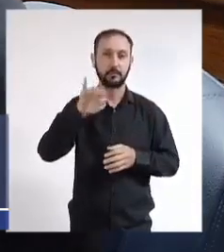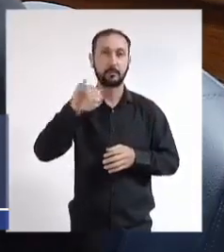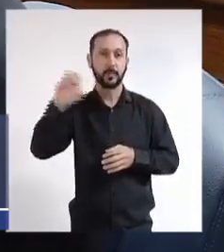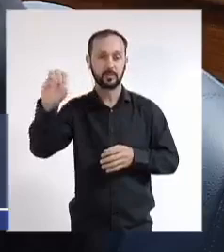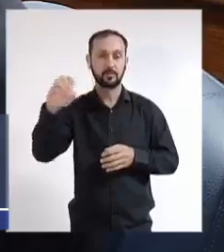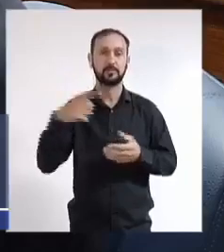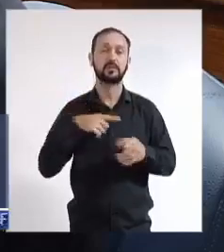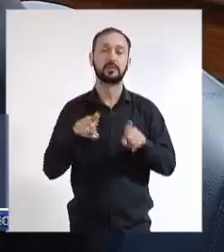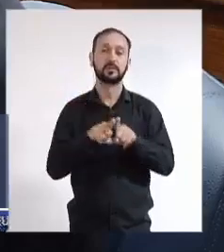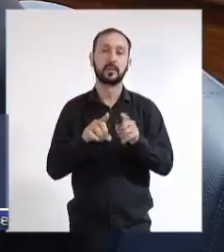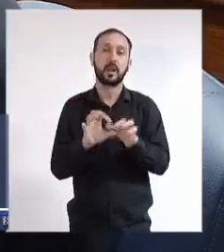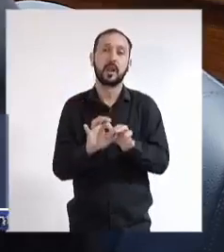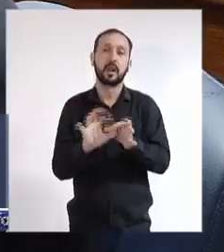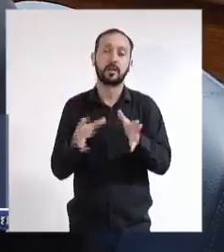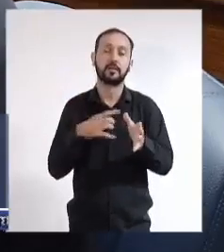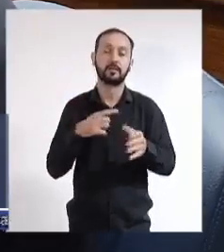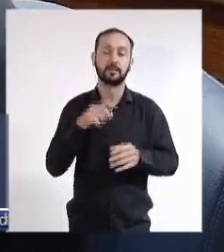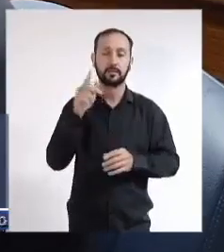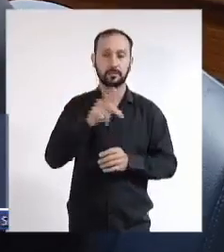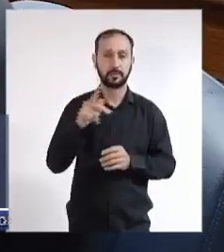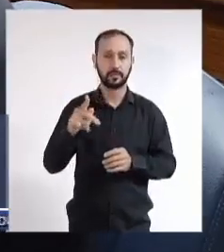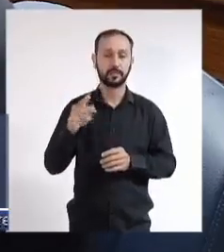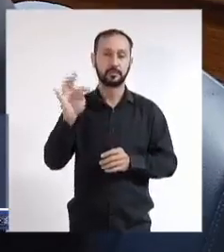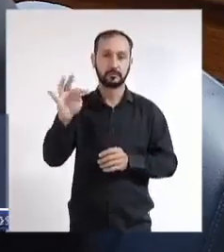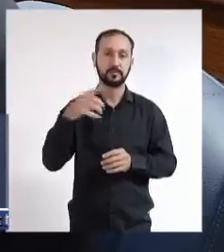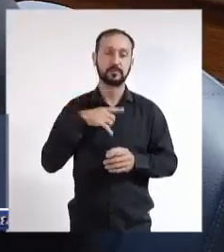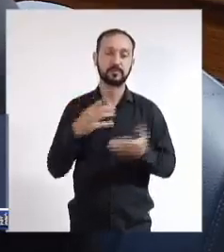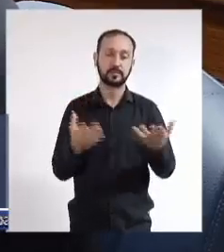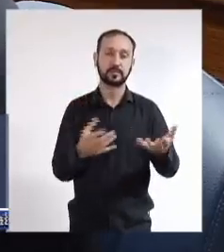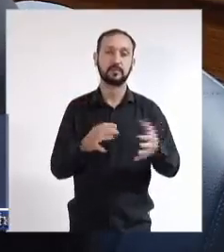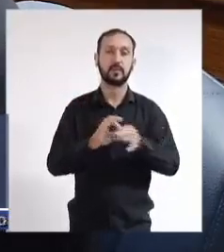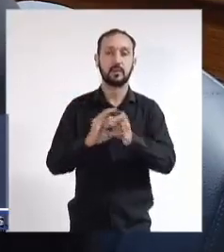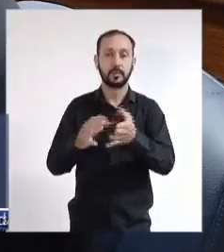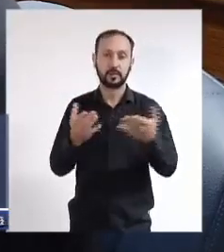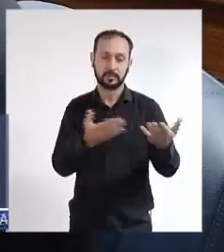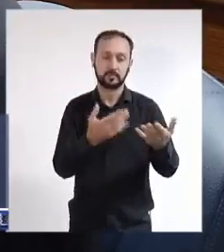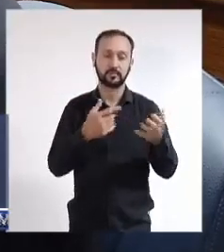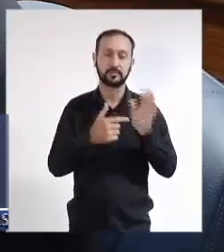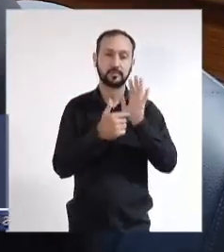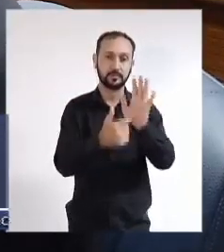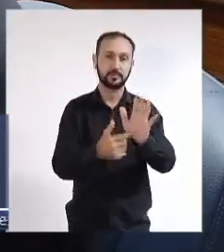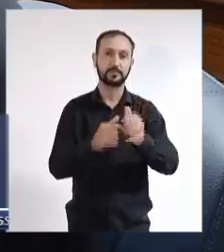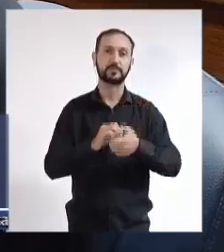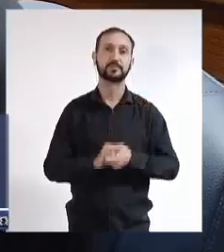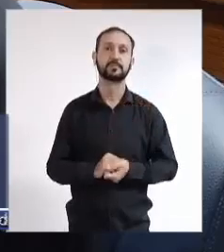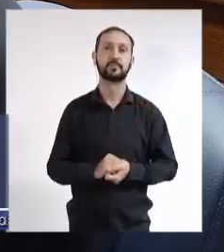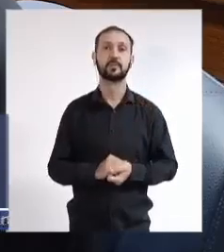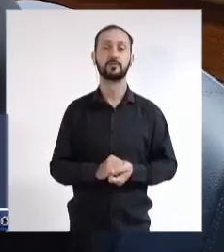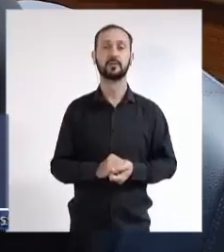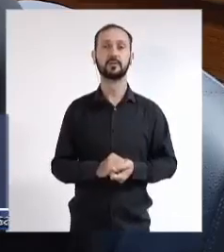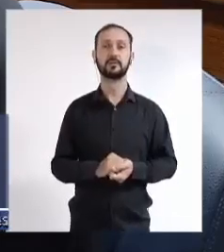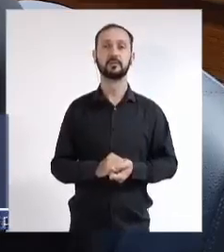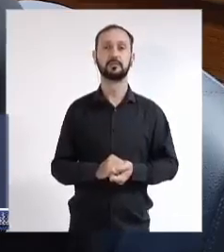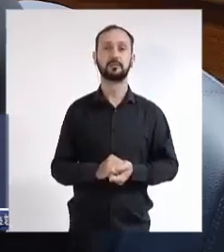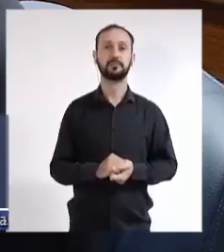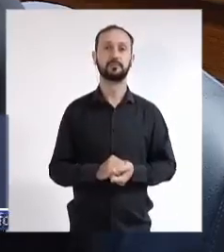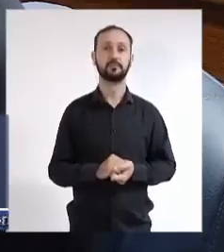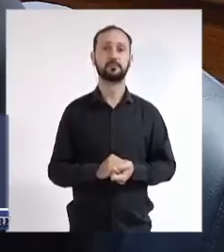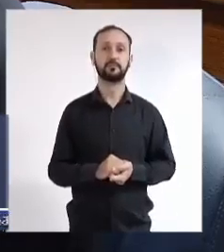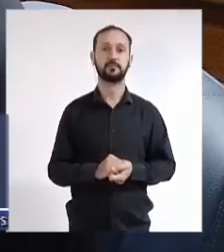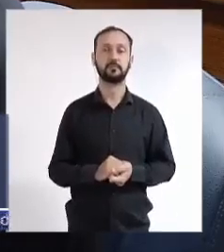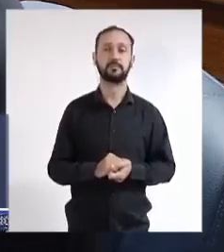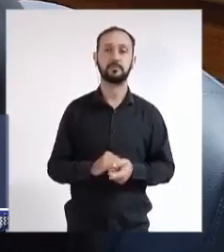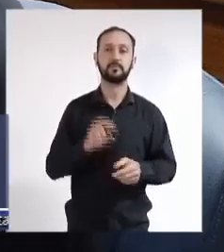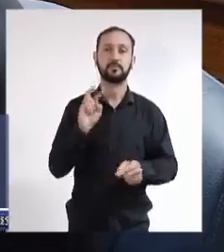essas concessões e outras pt já está sendo trabalhado foi falado aqui pelo beretta é uma gestão